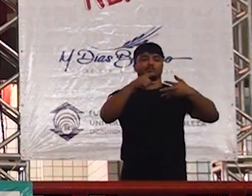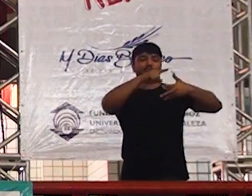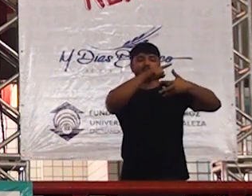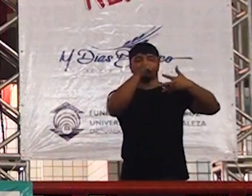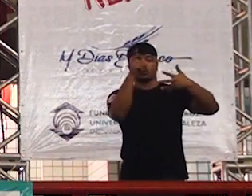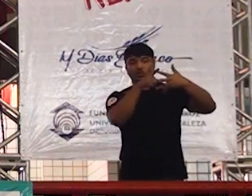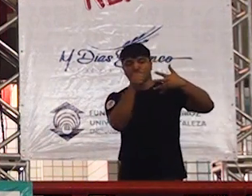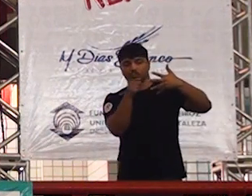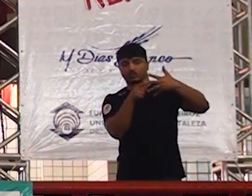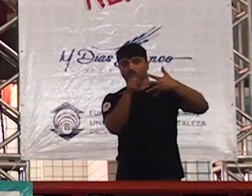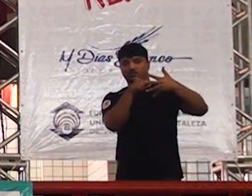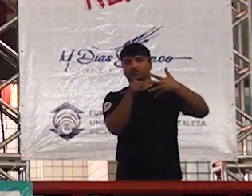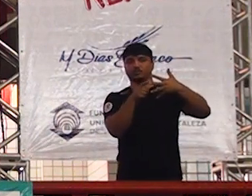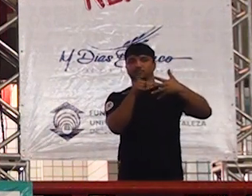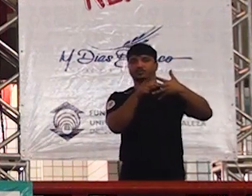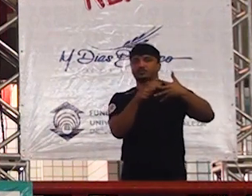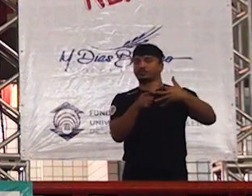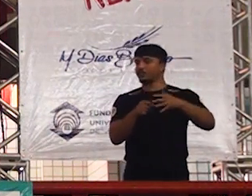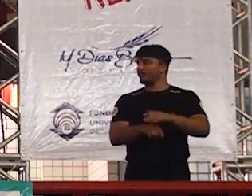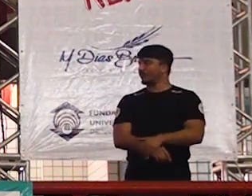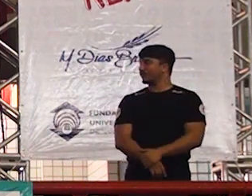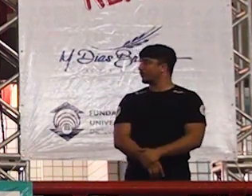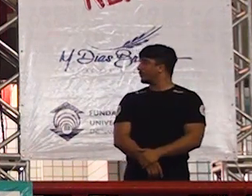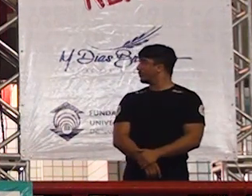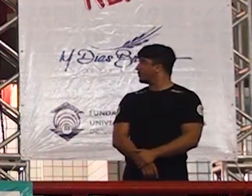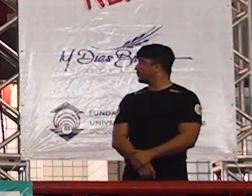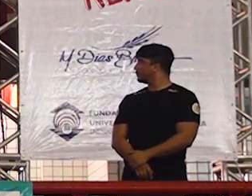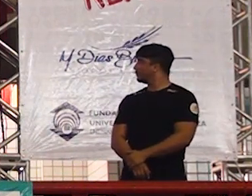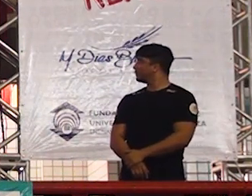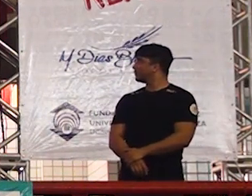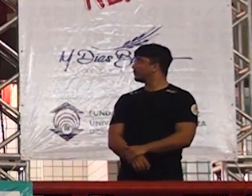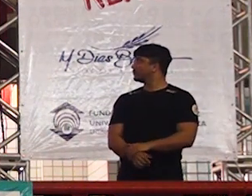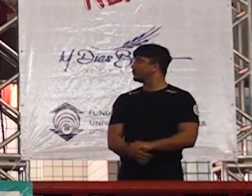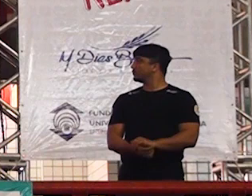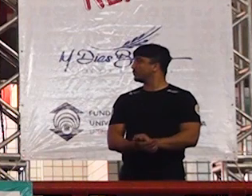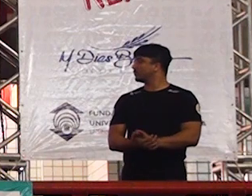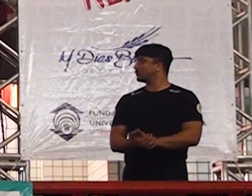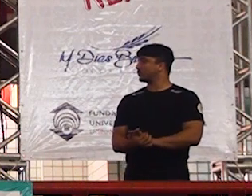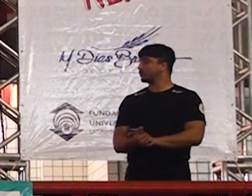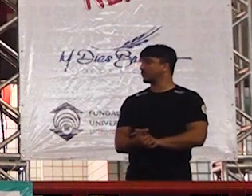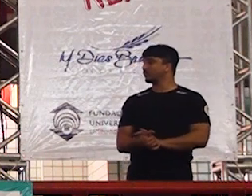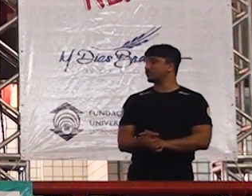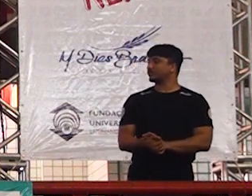competência 3. Então, volta para o slide principal, por favor.